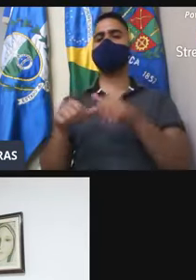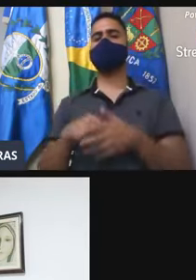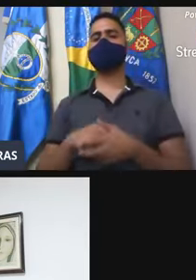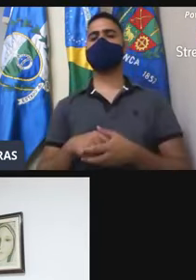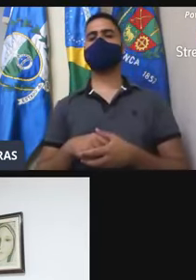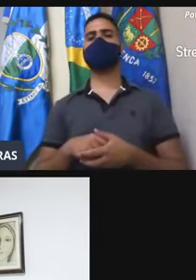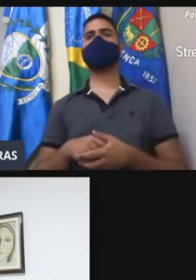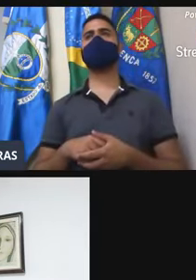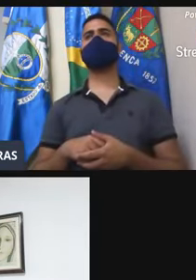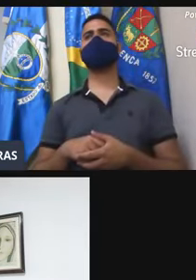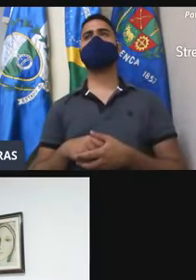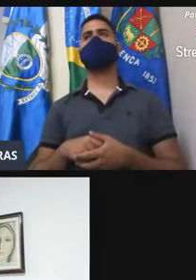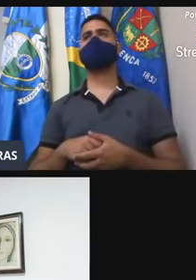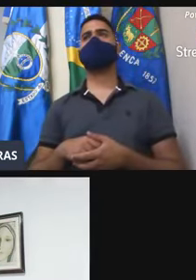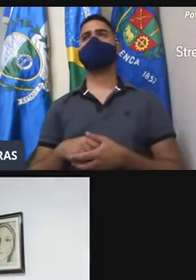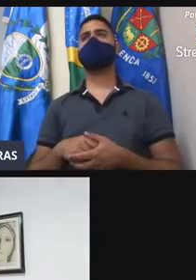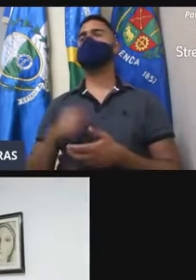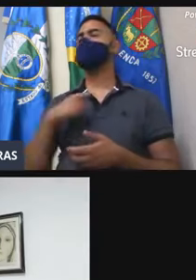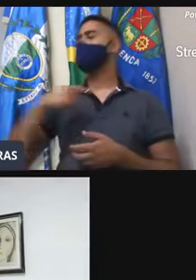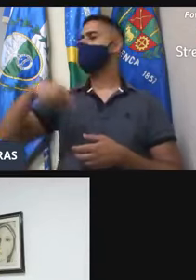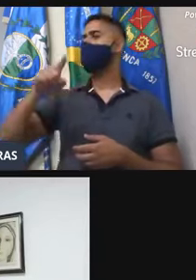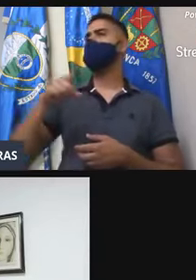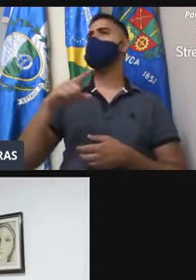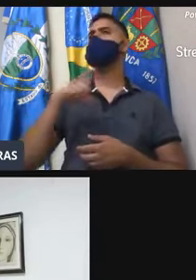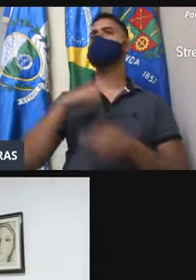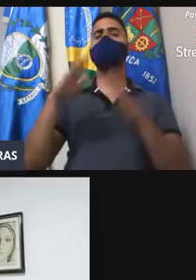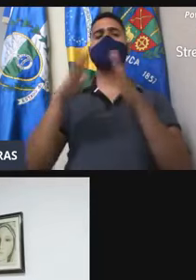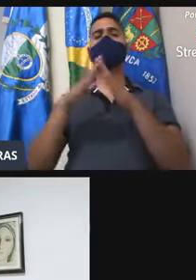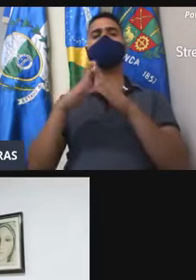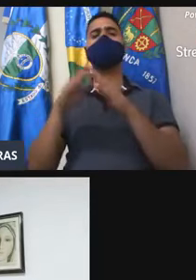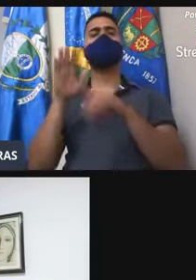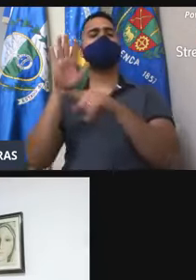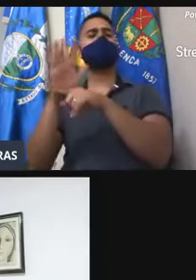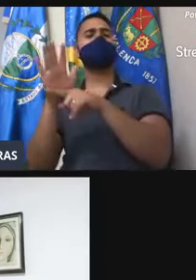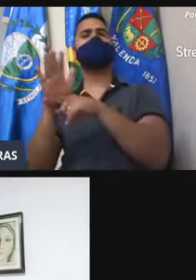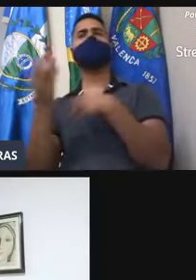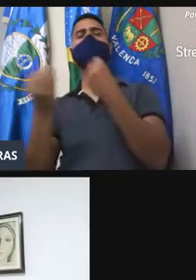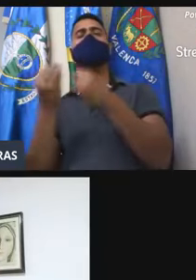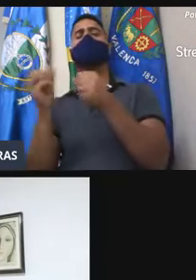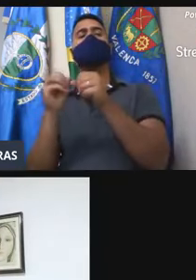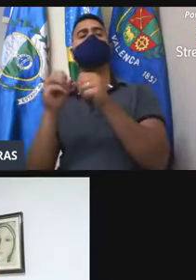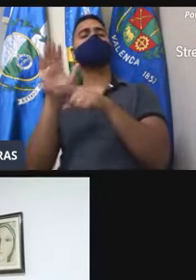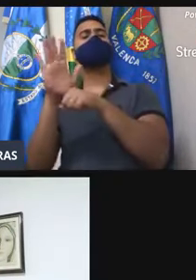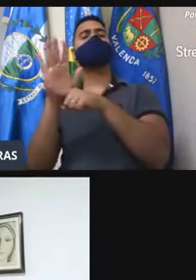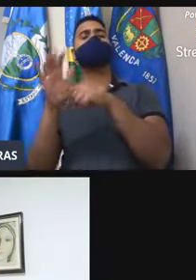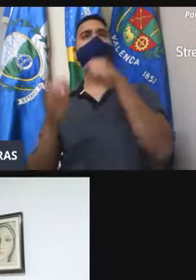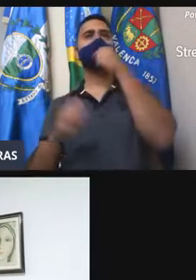no outro dia, procura esse endereço, vai até essa casa e ajuda essa família.